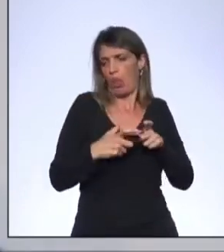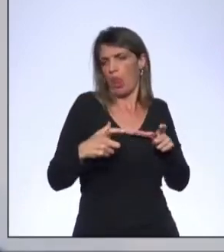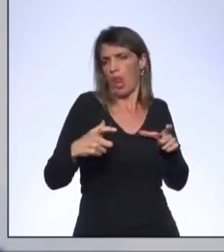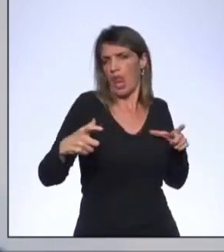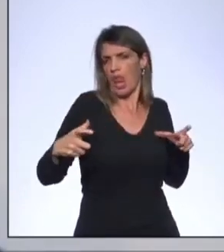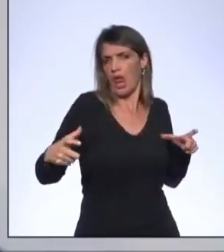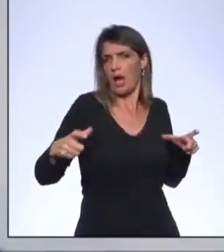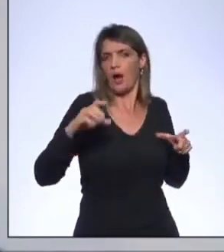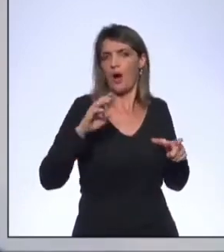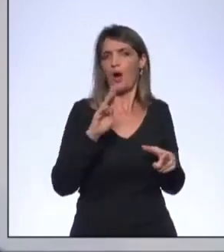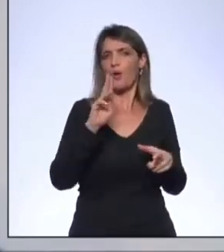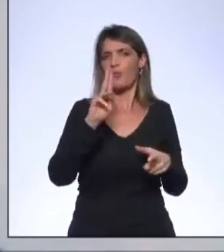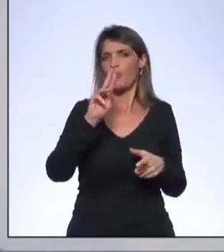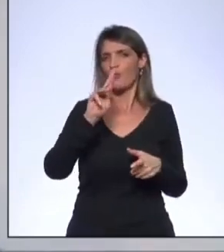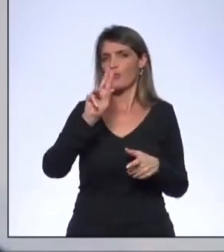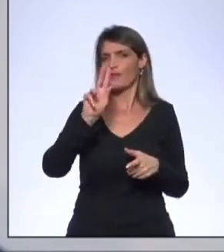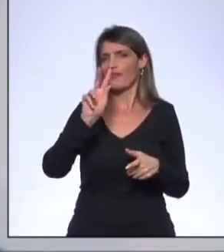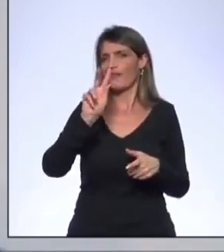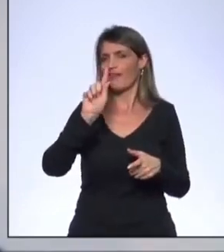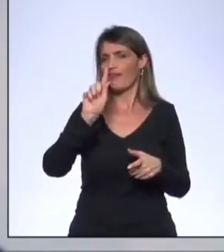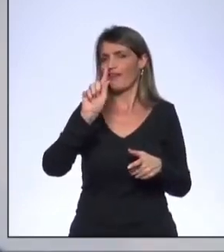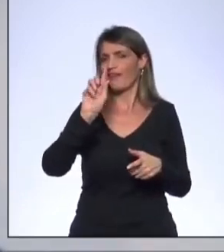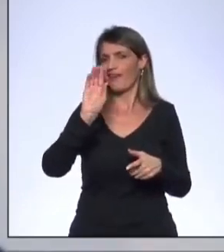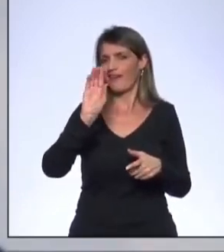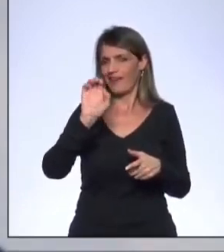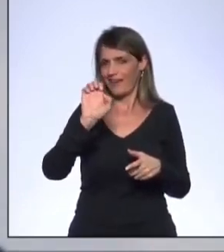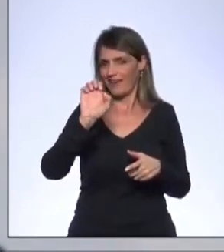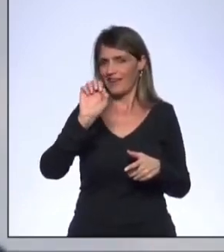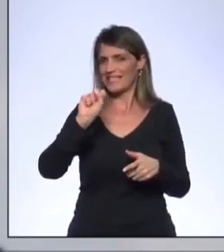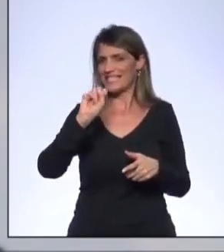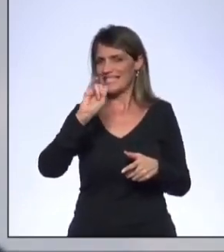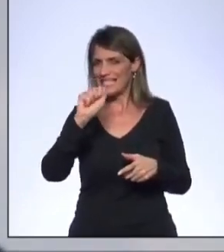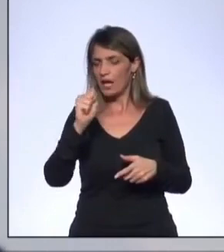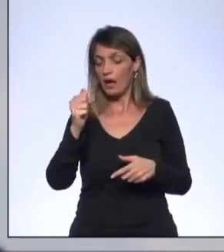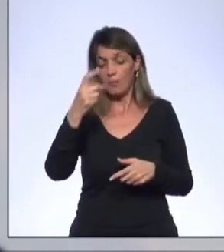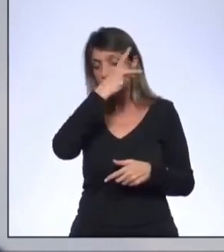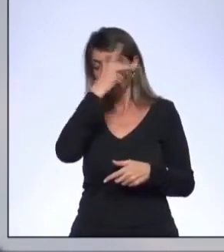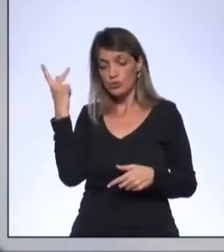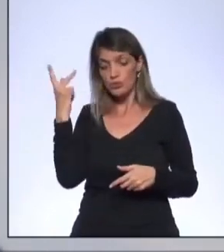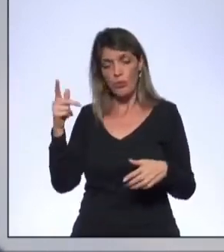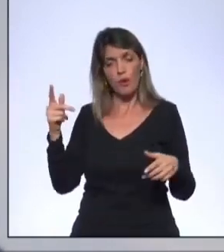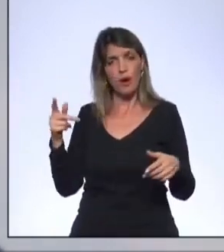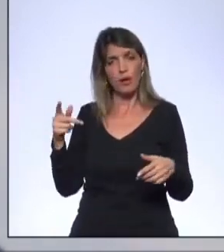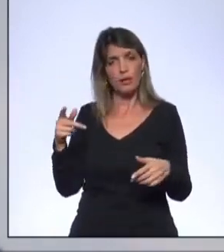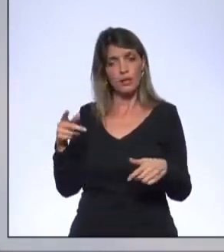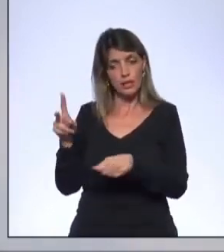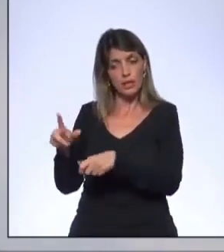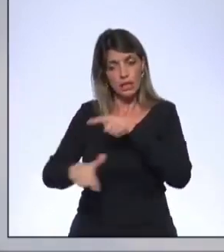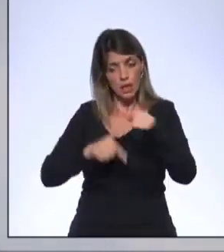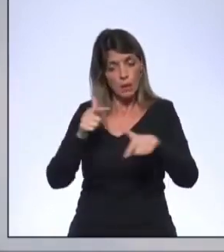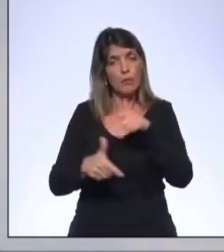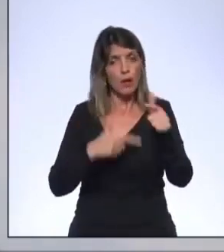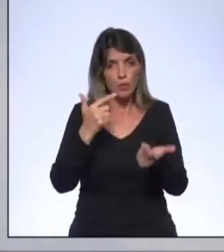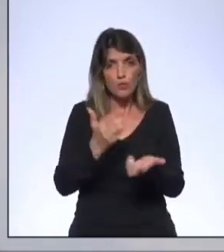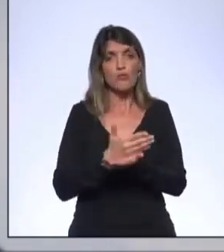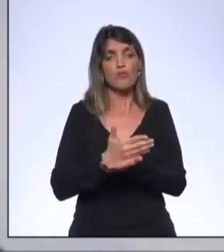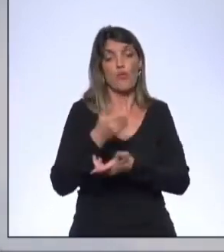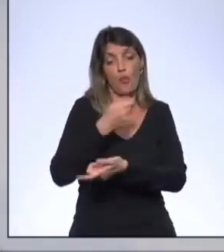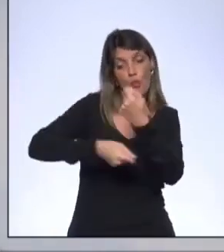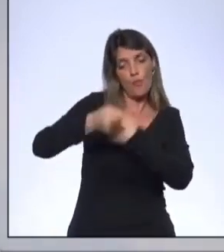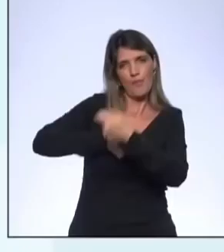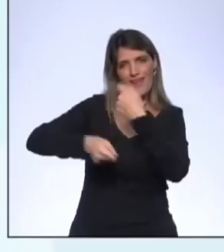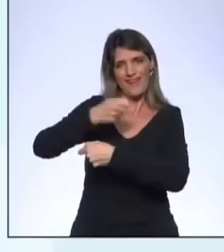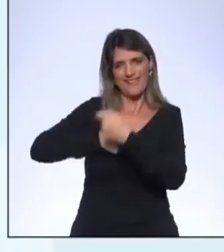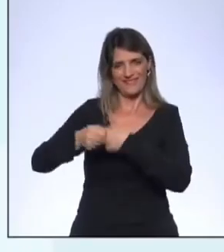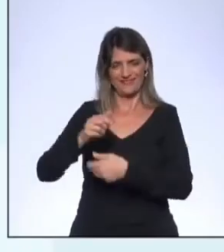Essa burguesia vira sinônimo de pessoa ligada ao comércio, tá? Então, é uma nova classe social que surge aí. Vamos